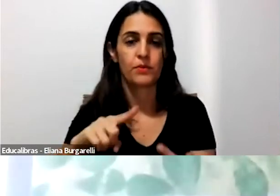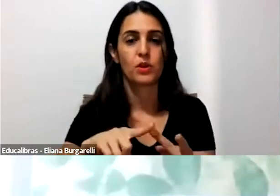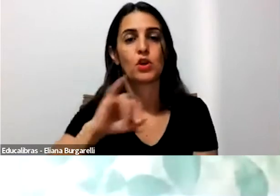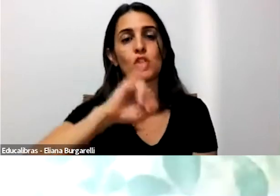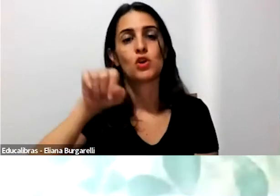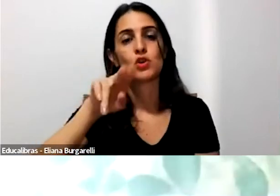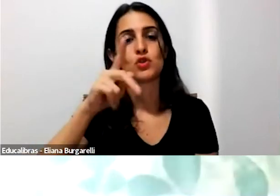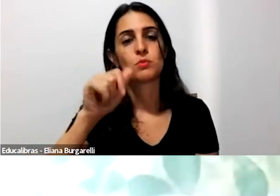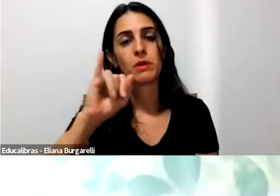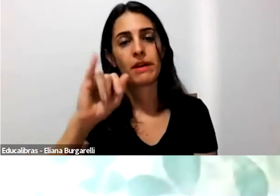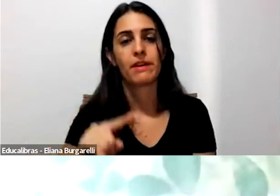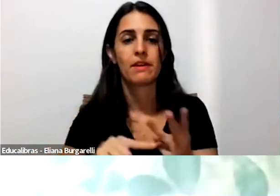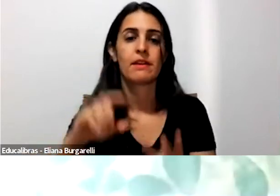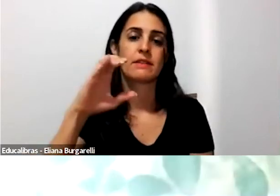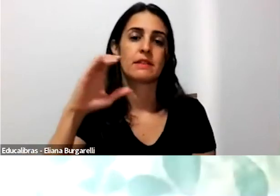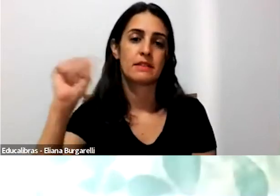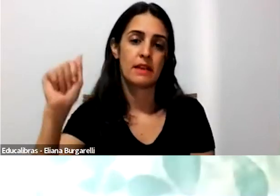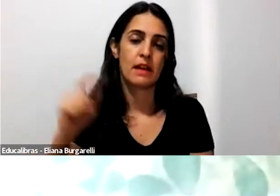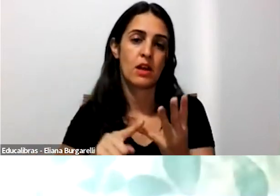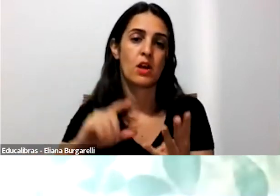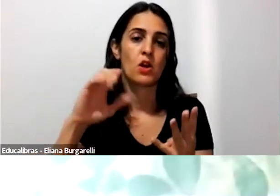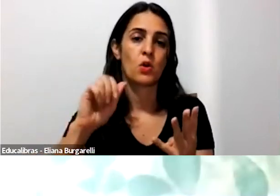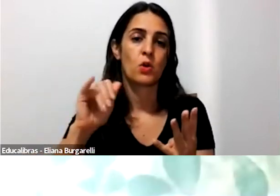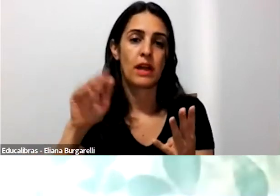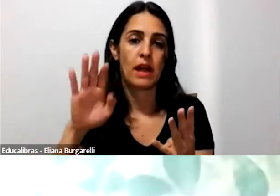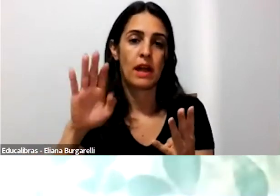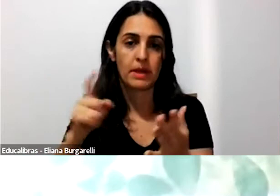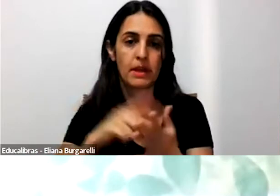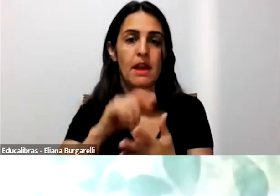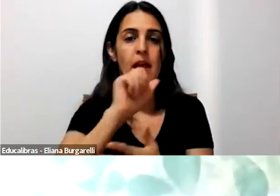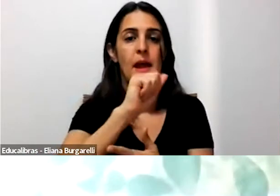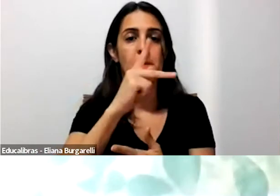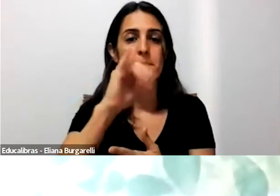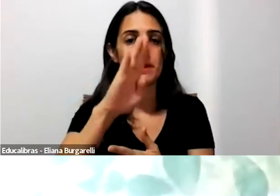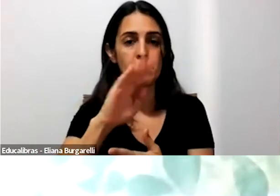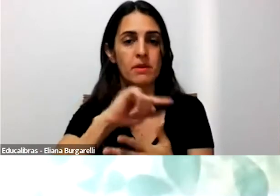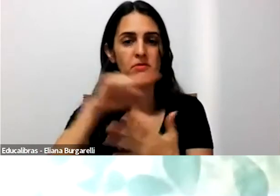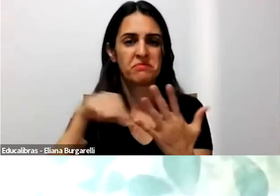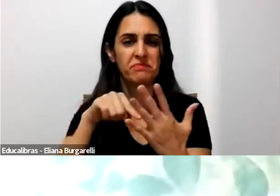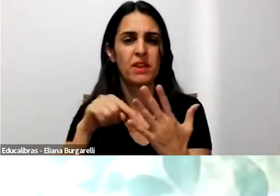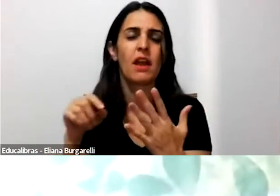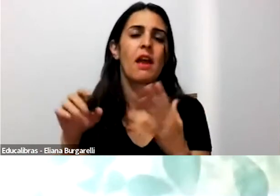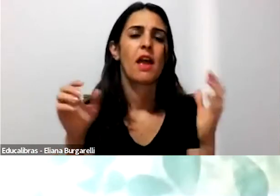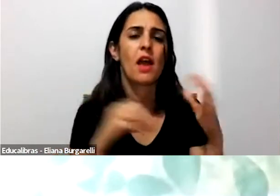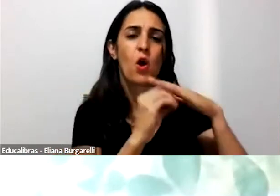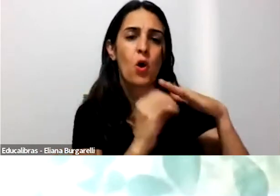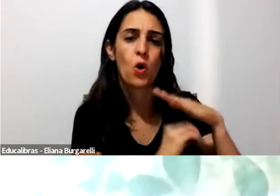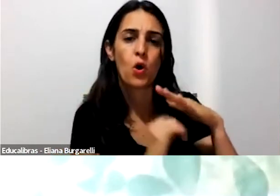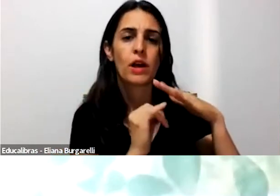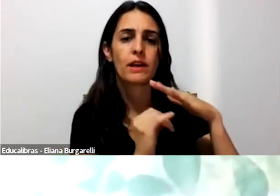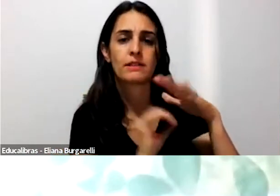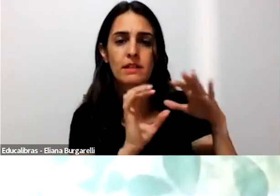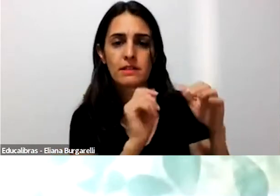importância dos outros países, né, também na proteção da Amazônia. Por exemplo,